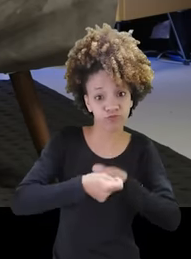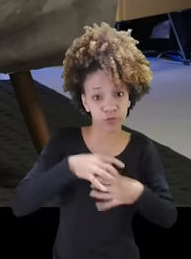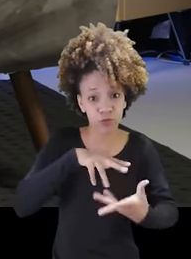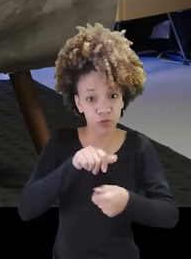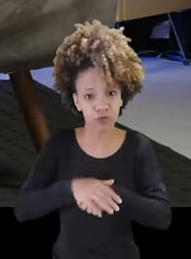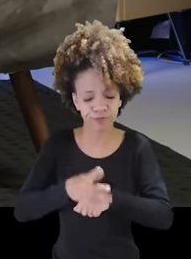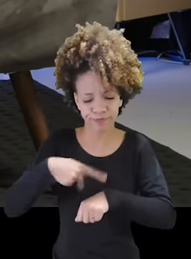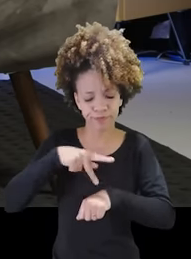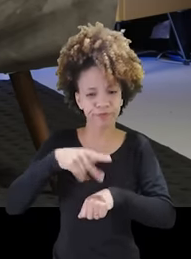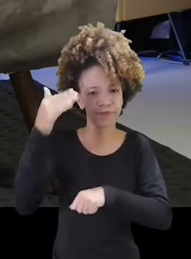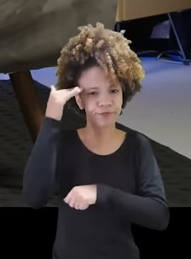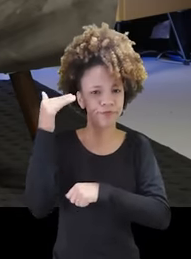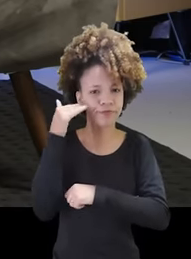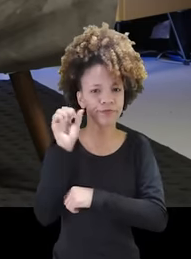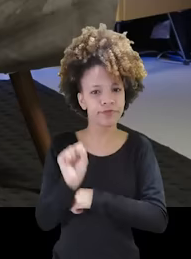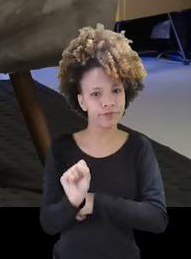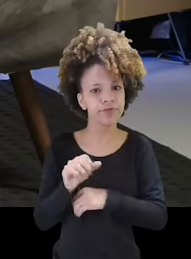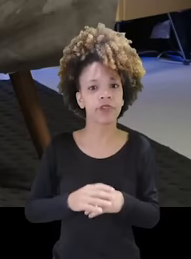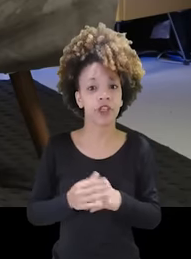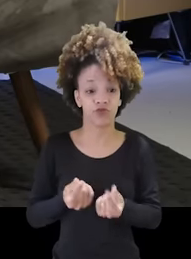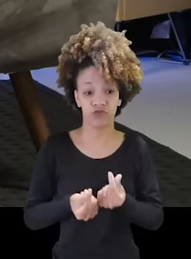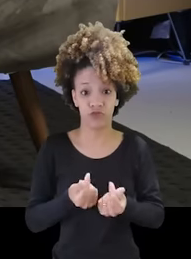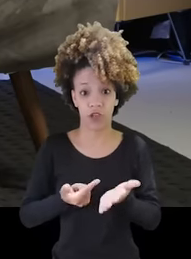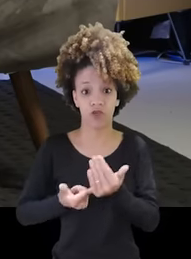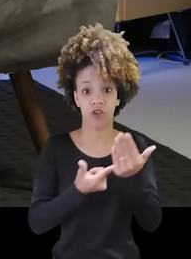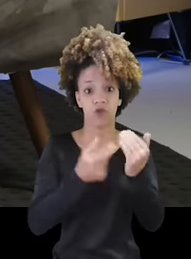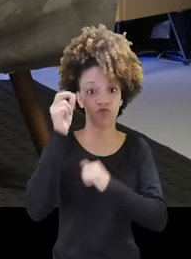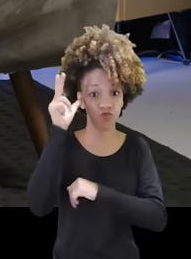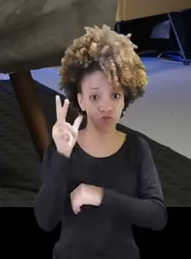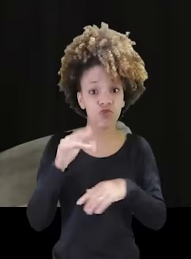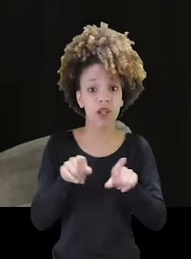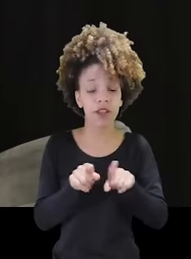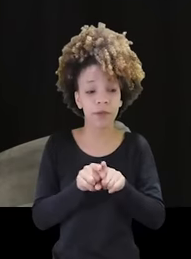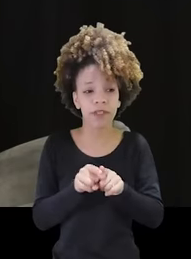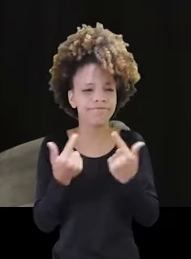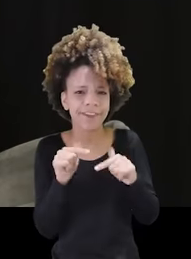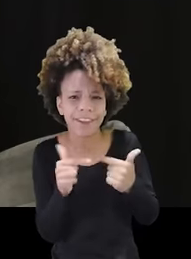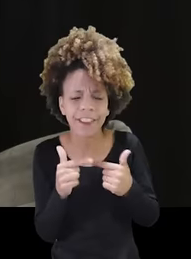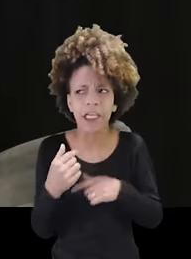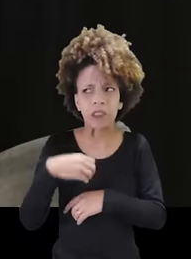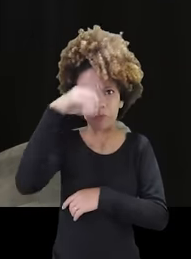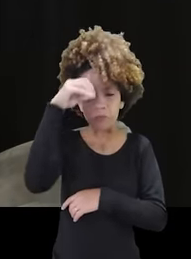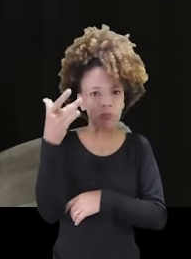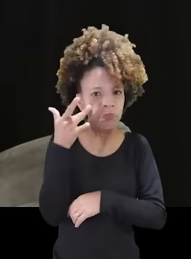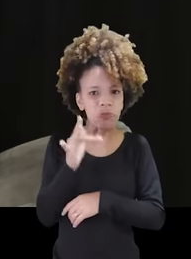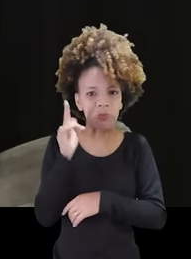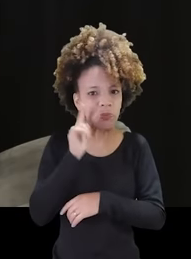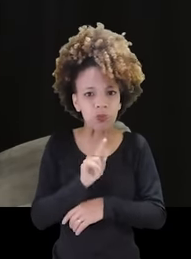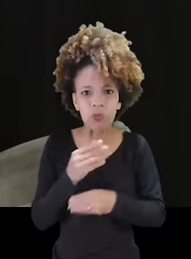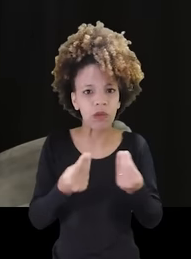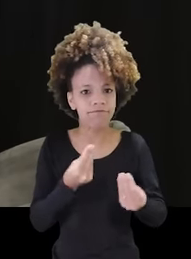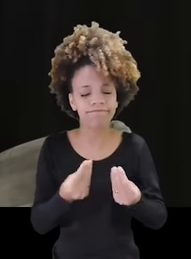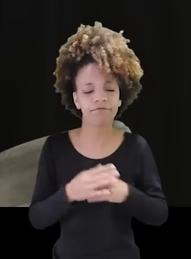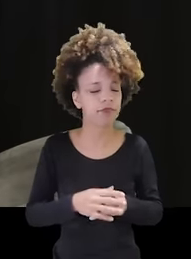vamos falar de Coreia do Sul vamos falar de dinheiro vamos falar de Tecnologia de Cultura de coisas engraçadas que é minha ignorância não consegue atingir